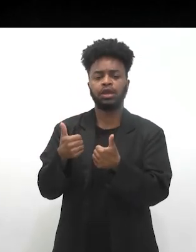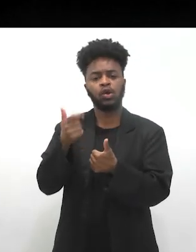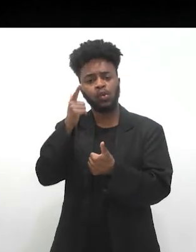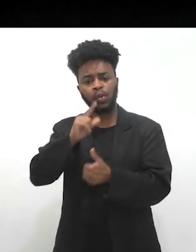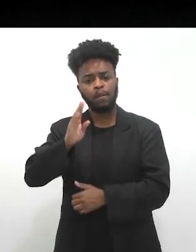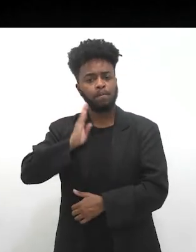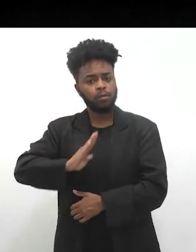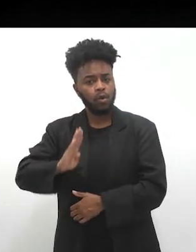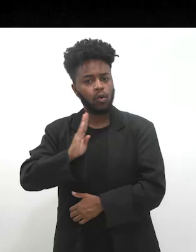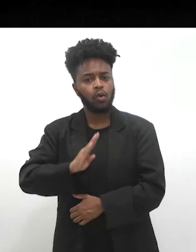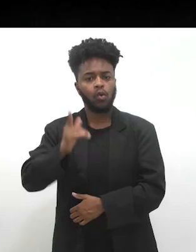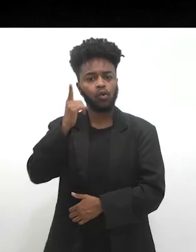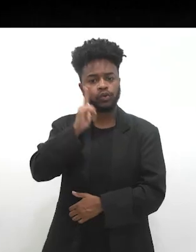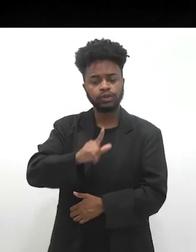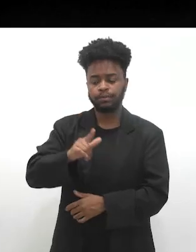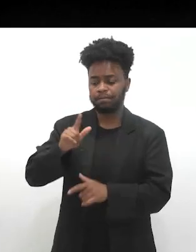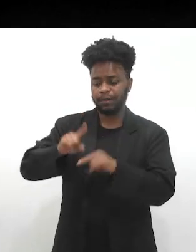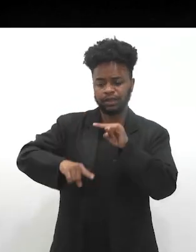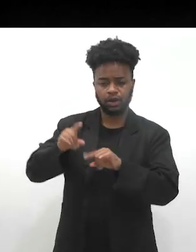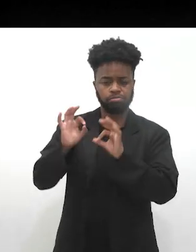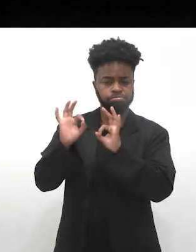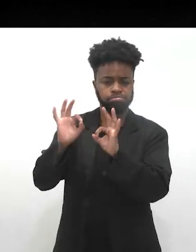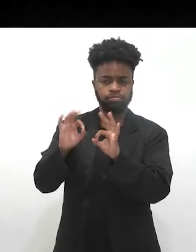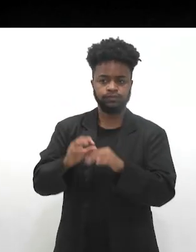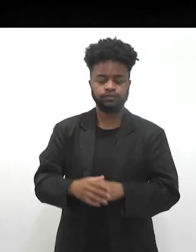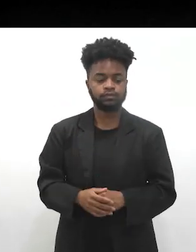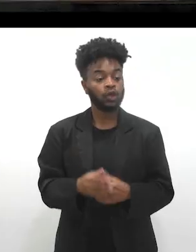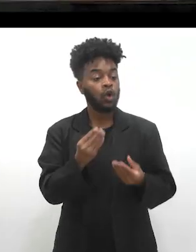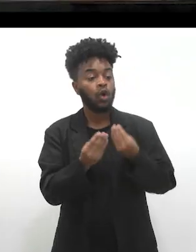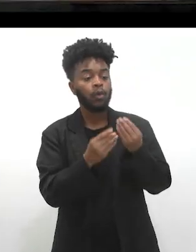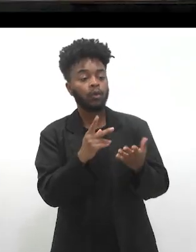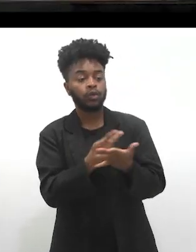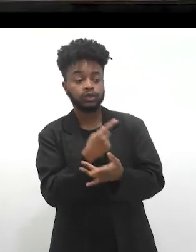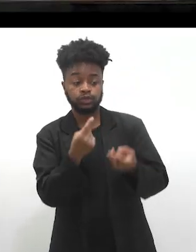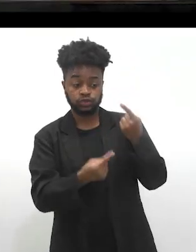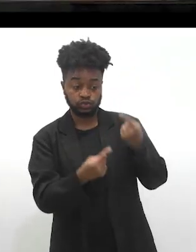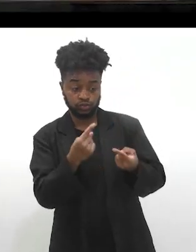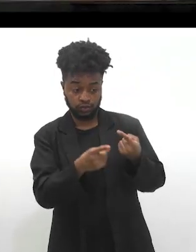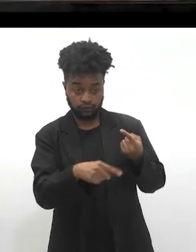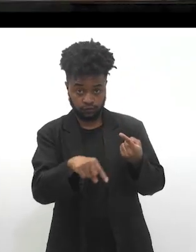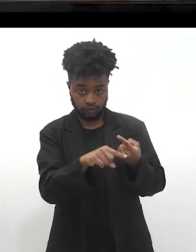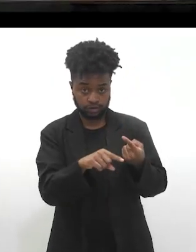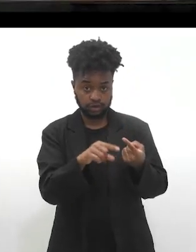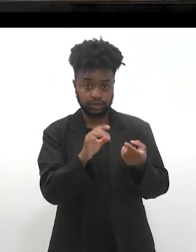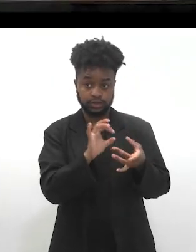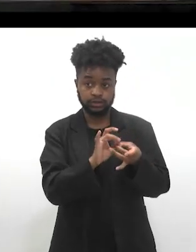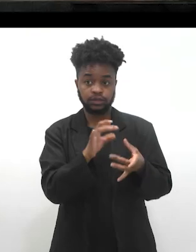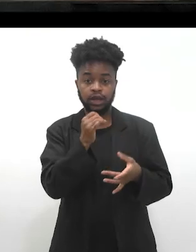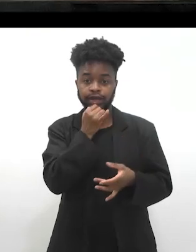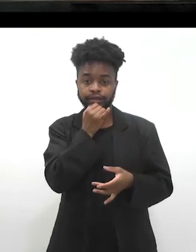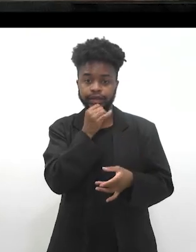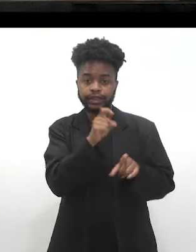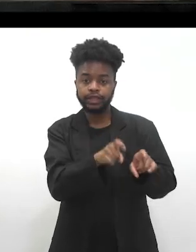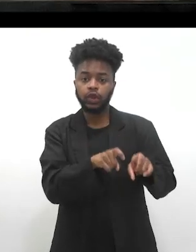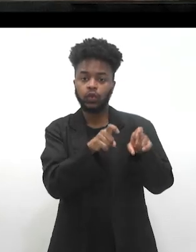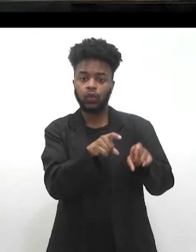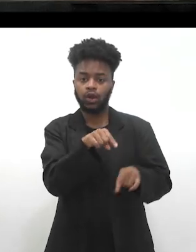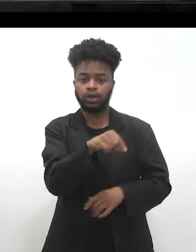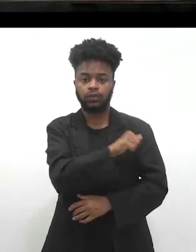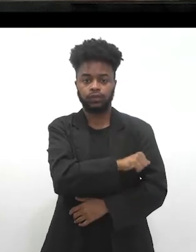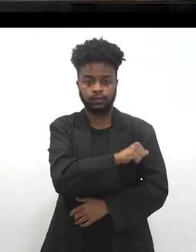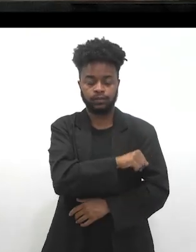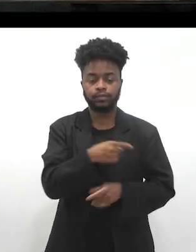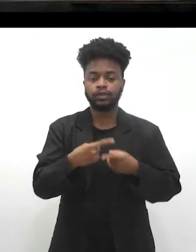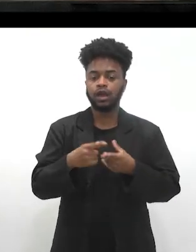com bolsas, com material de ponta. Como é que tem sido a discussão de vocês com o interior do Rio de Janeiro,